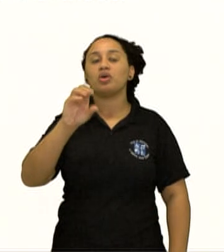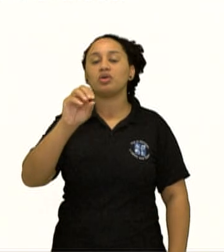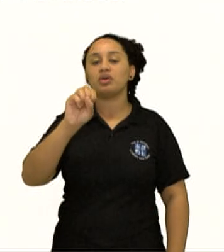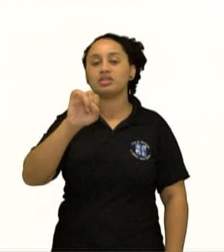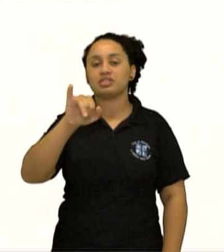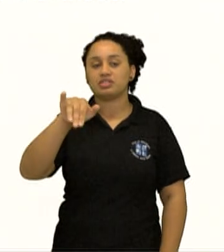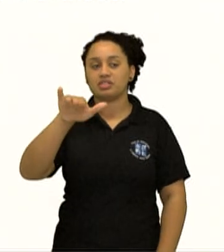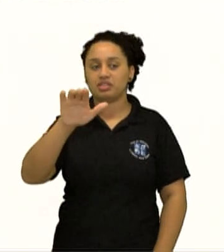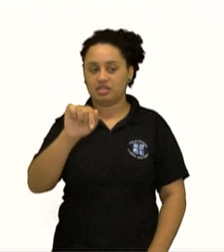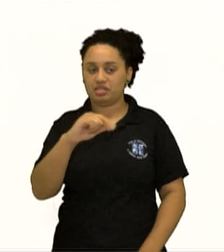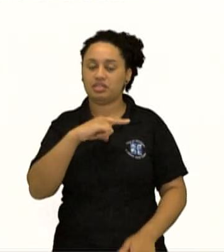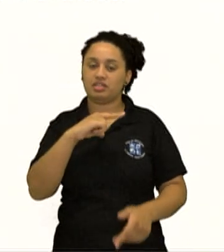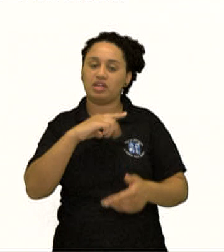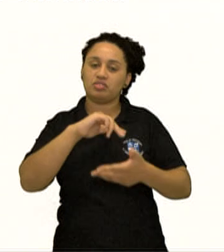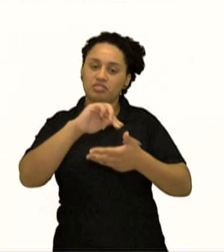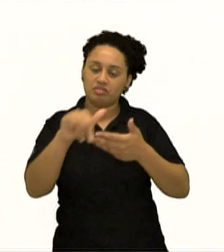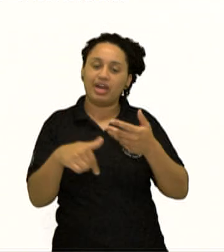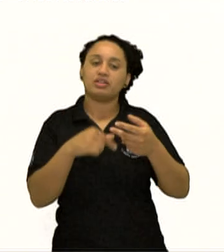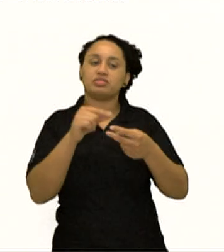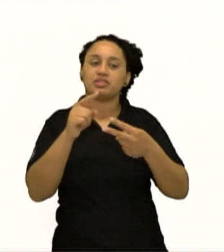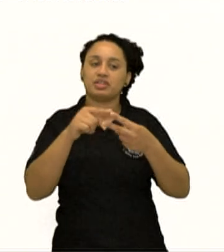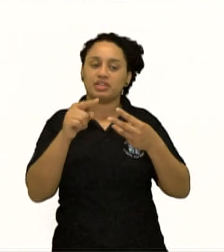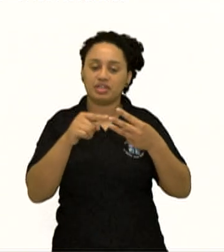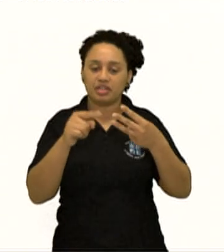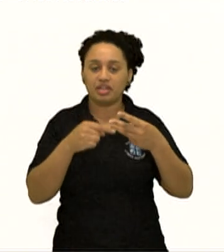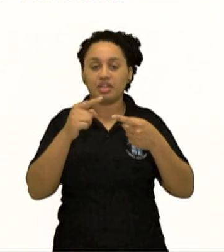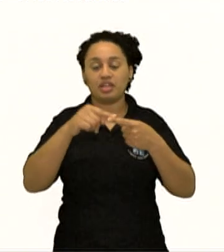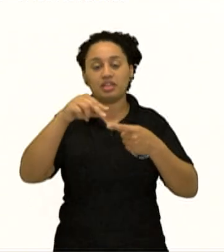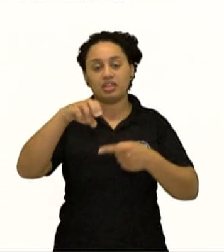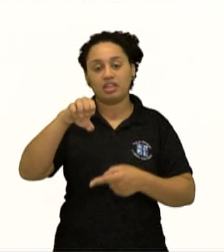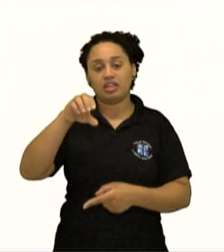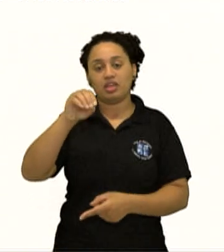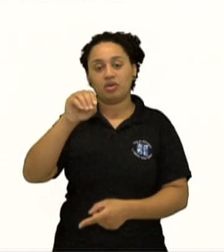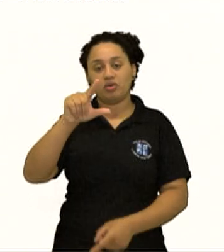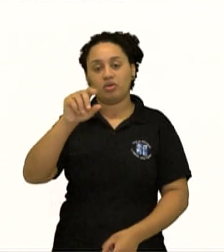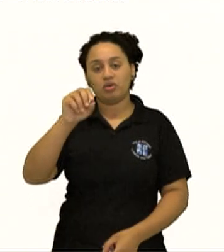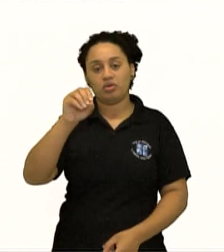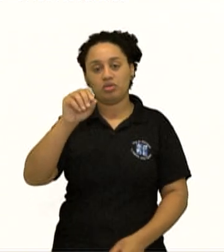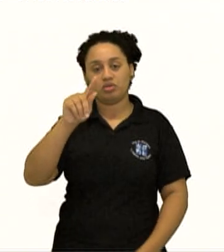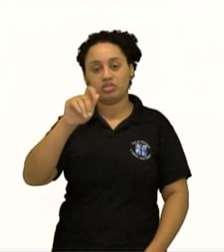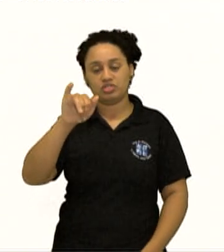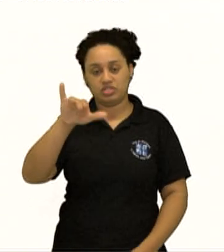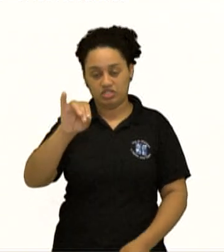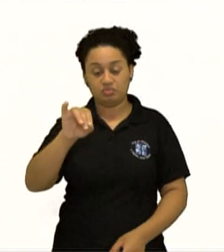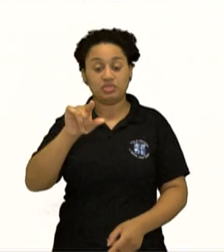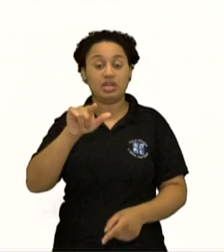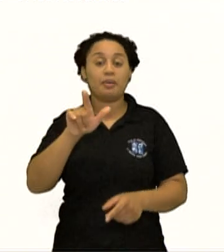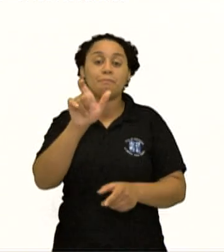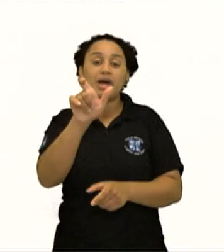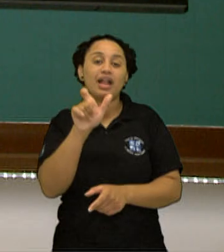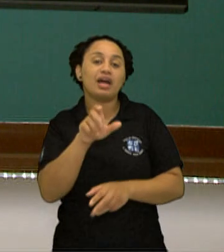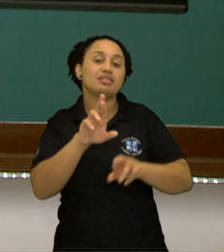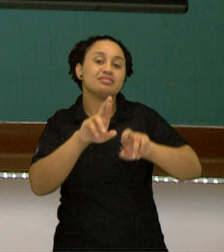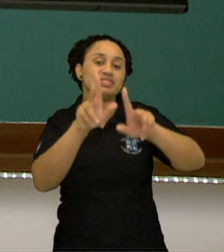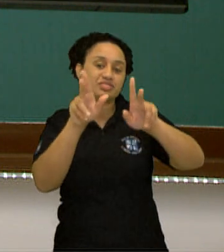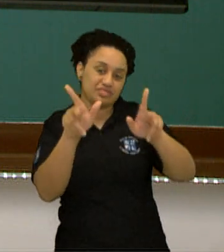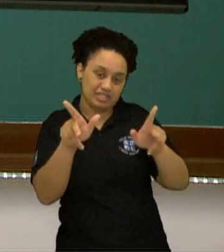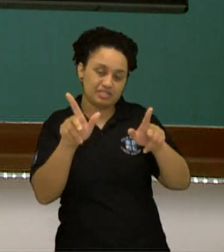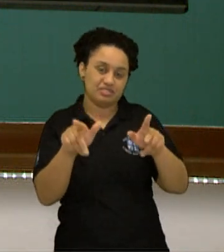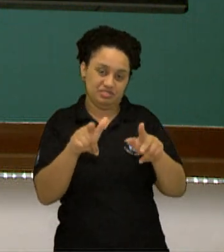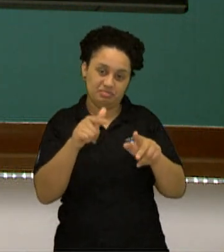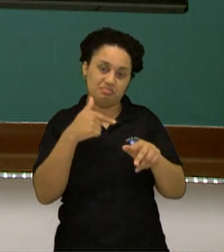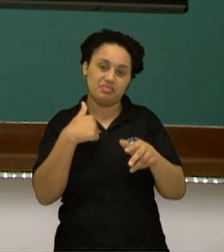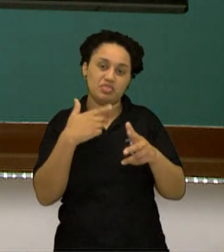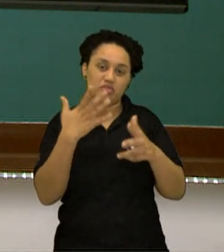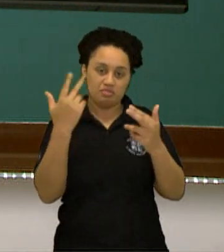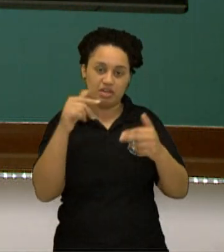que são criações de palavras novas, que não estão no vocabulário, mas fazem parte da cultura de cada um. O sertão, como um